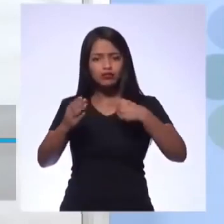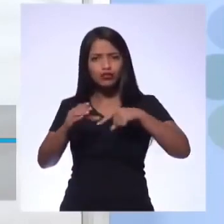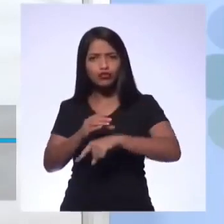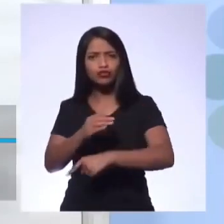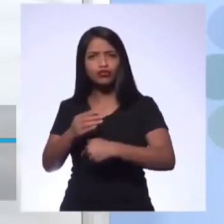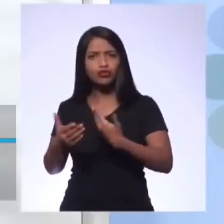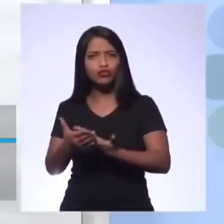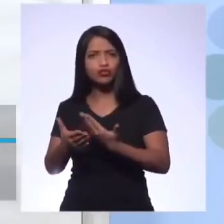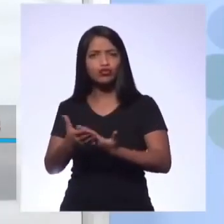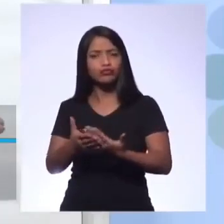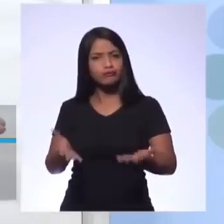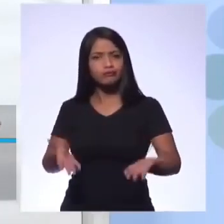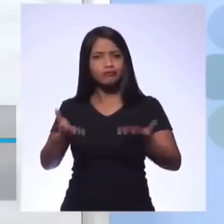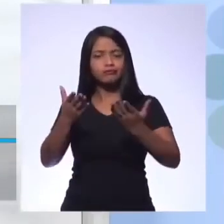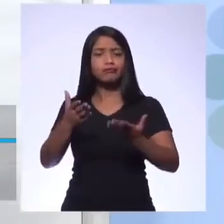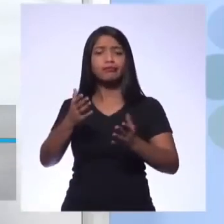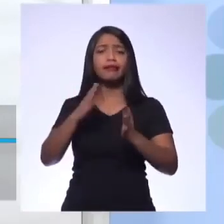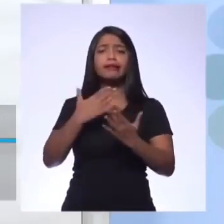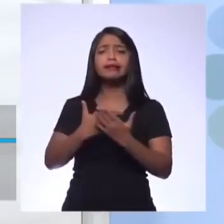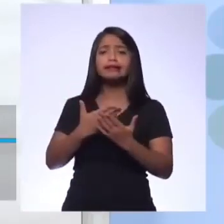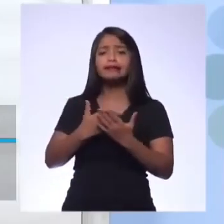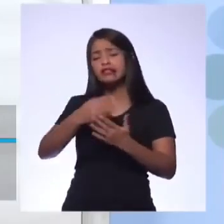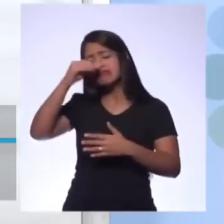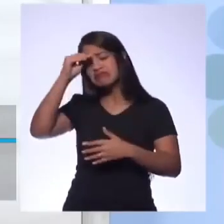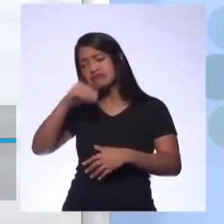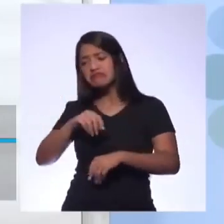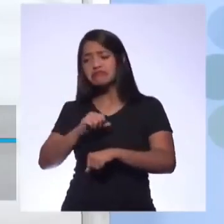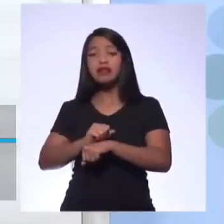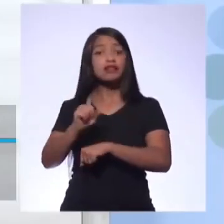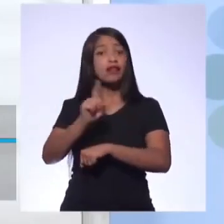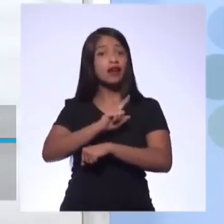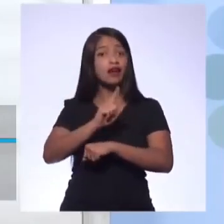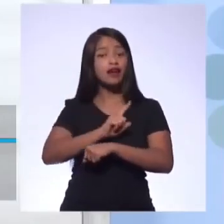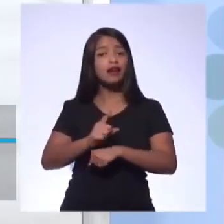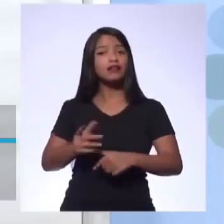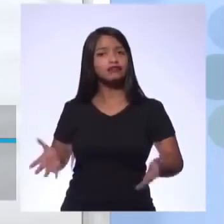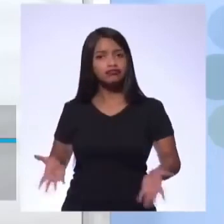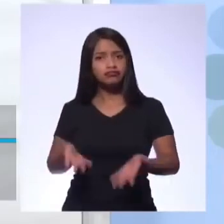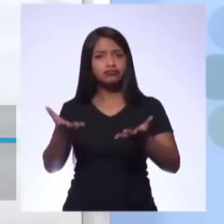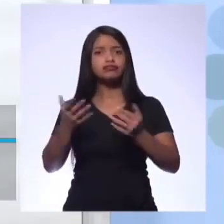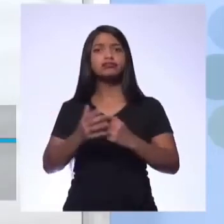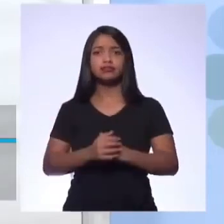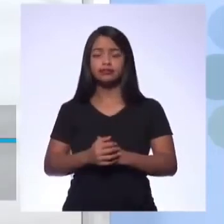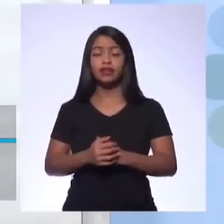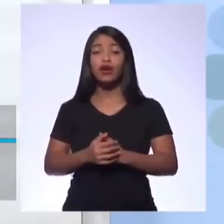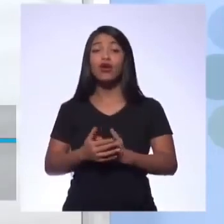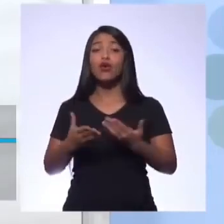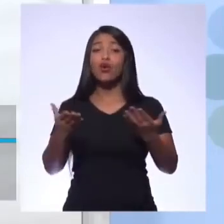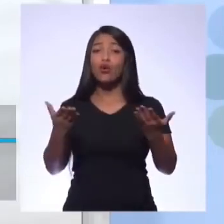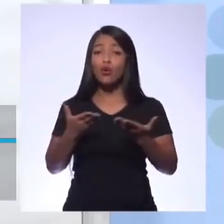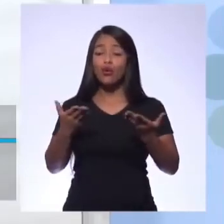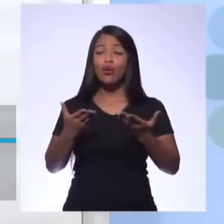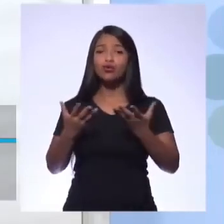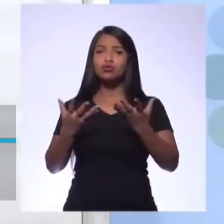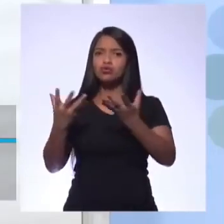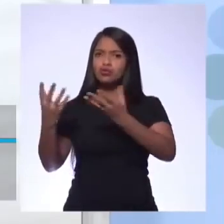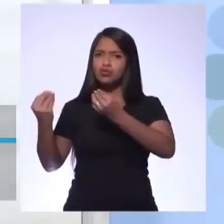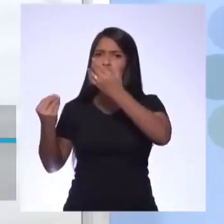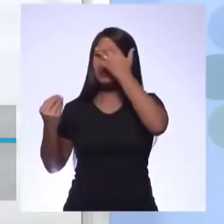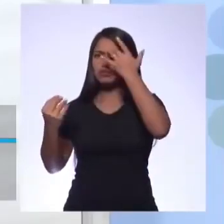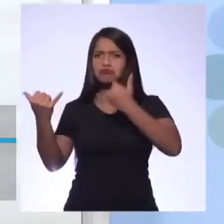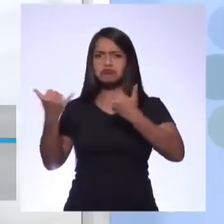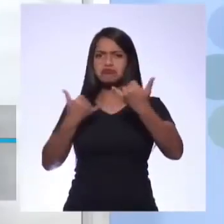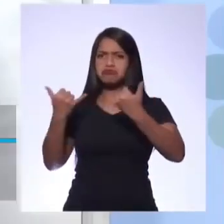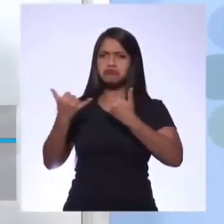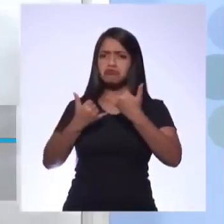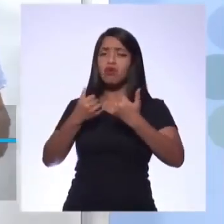não desistirem, principalmente de estudar. Né? A gente ouve falar muito dessas coisas hoje em dia, com pontos de vista